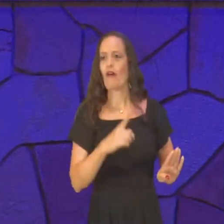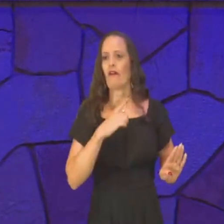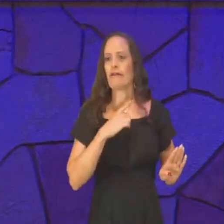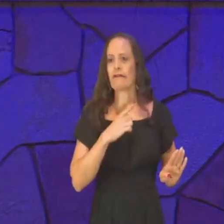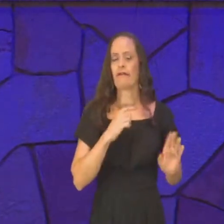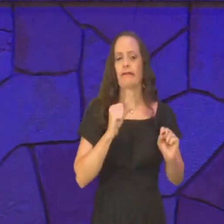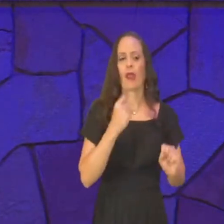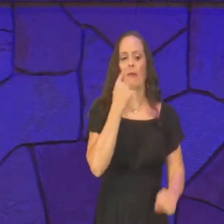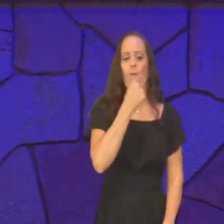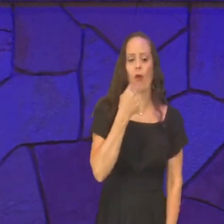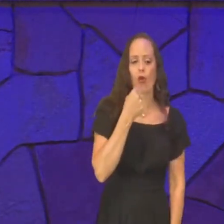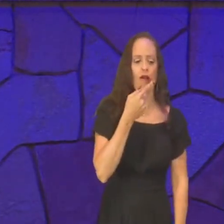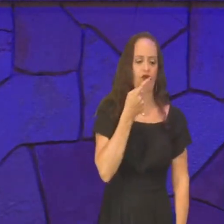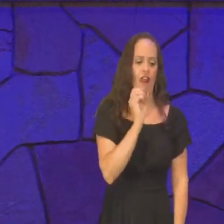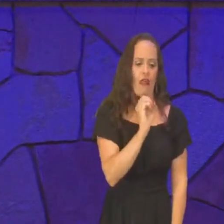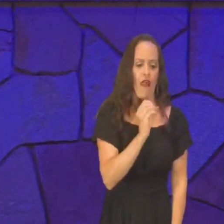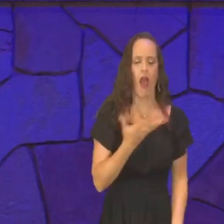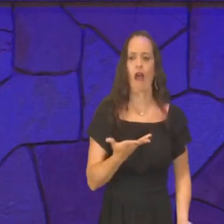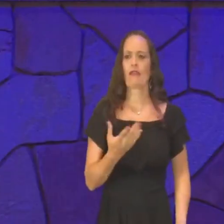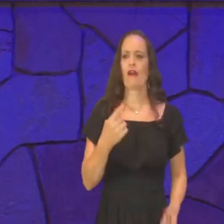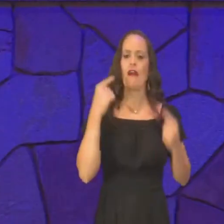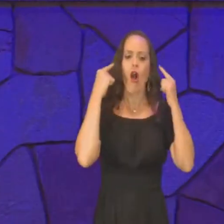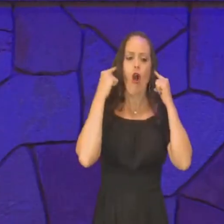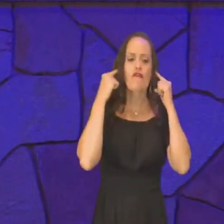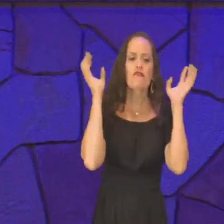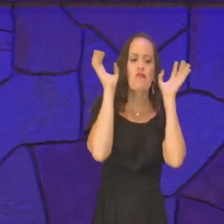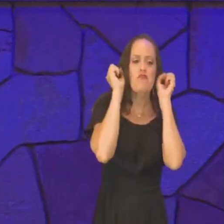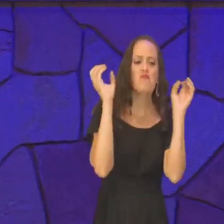boca, mas não fala. É um Deus falso, mas o